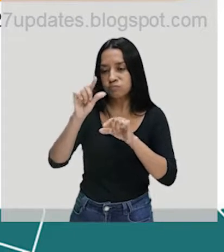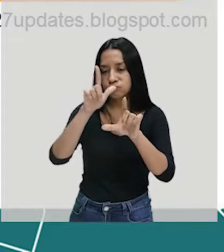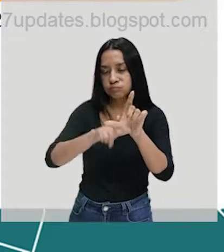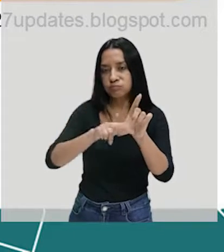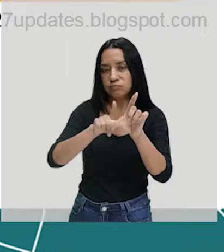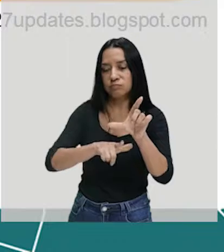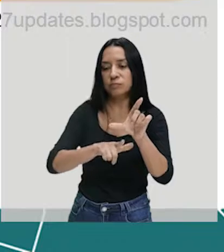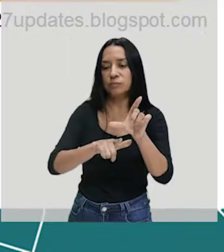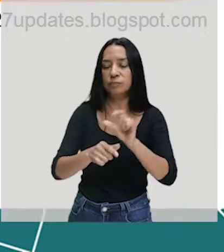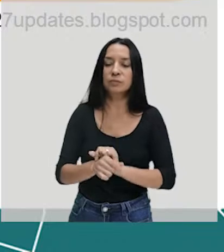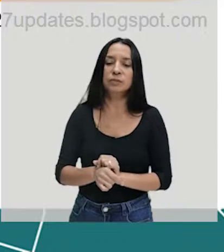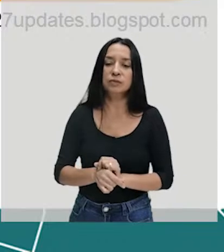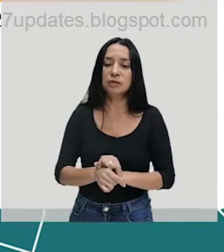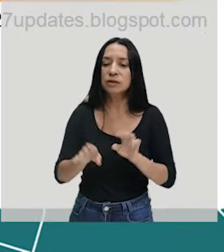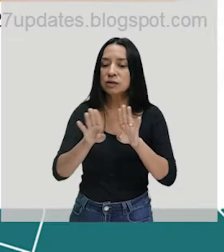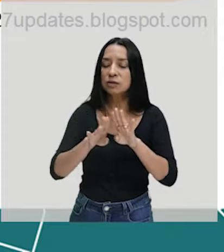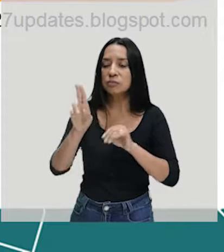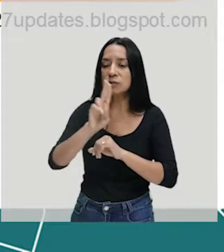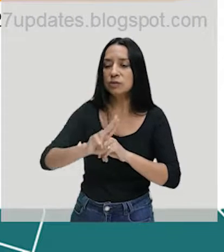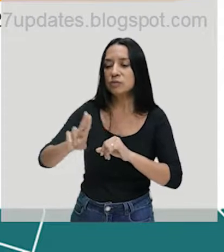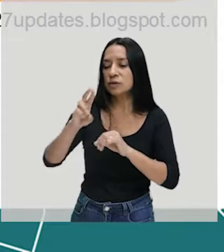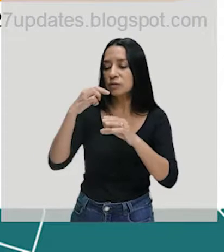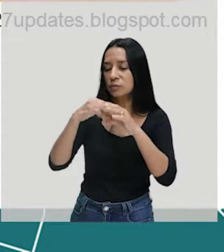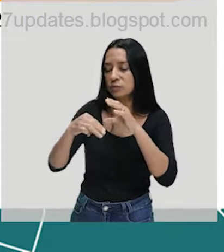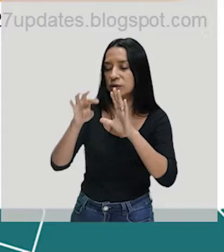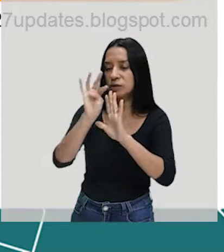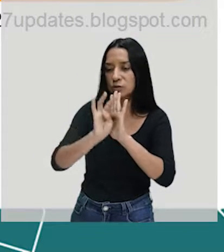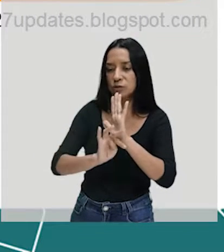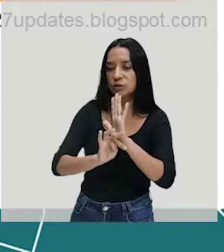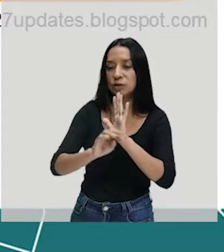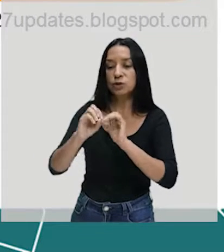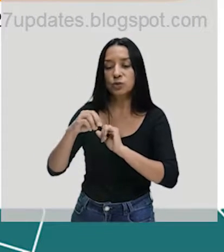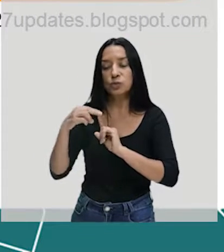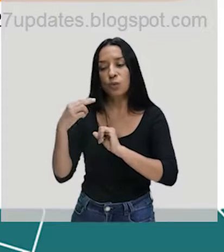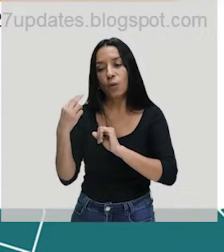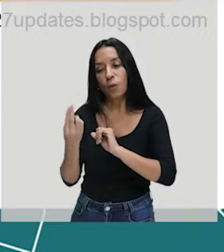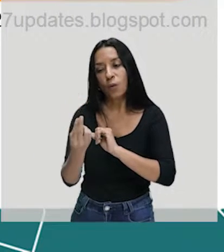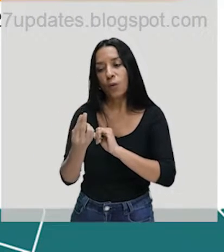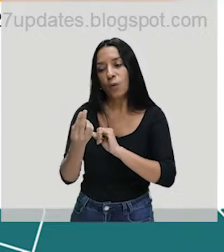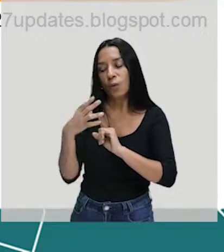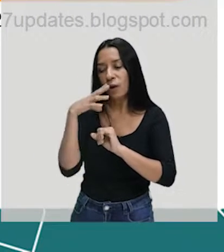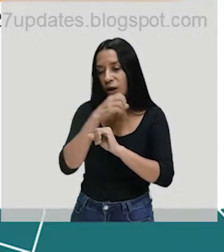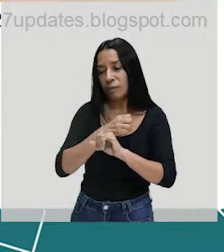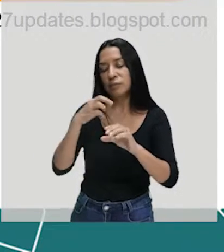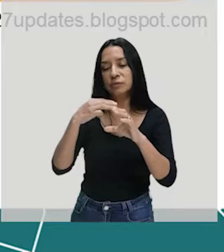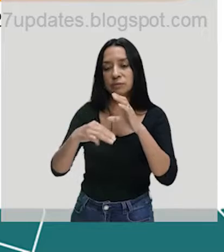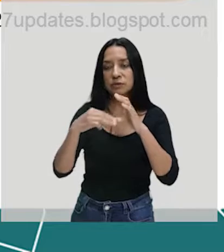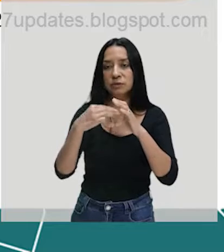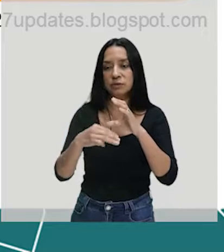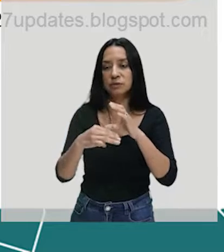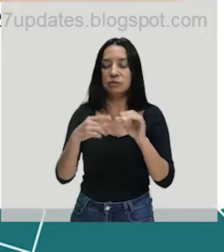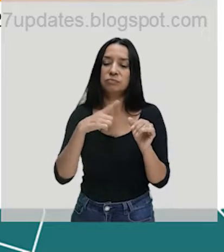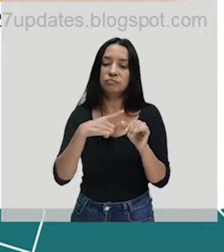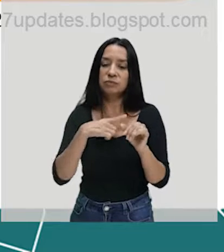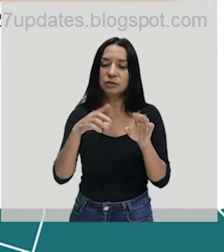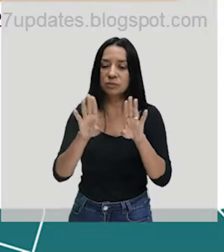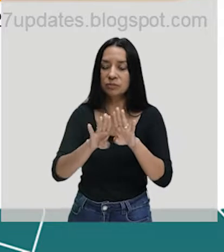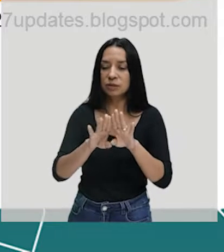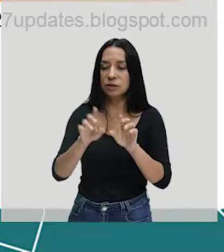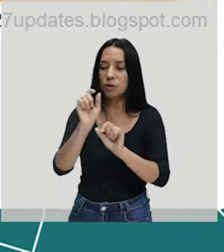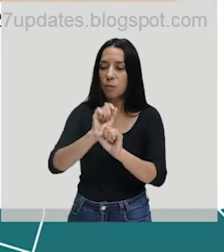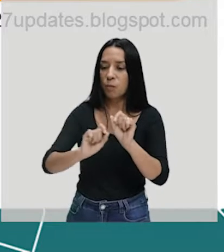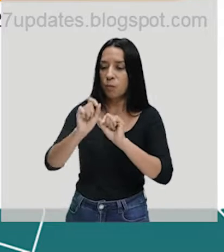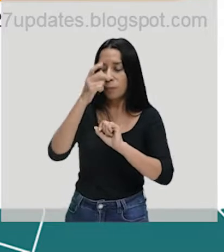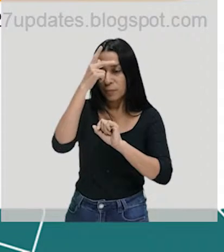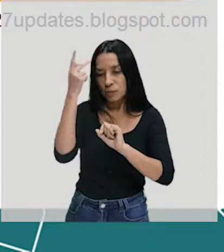também são utilizadas para as mensagens de texto ou para as mensagens instantâneas Além disso nós temos aqui